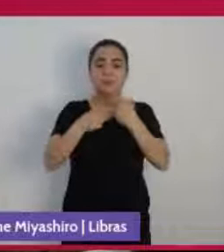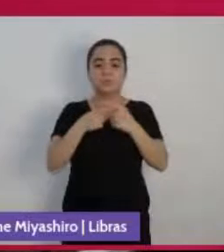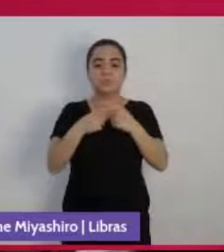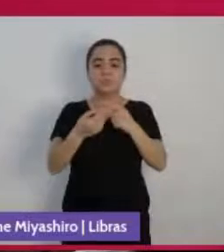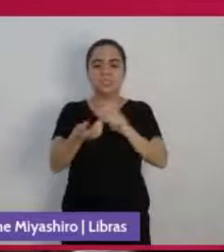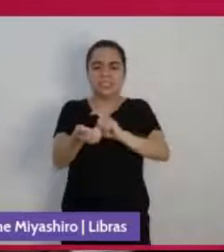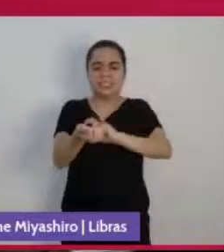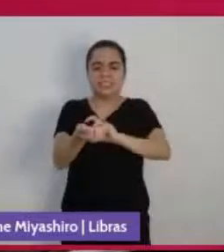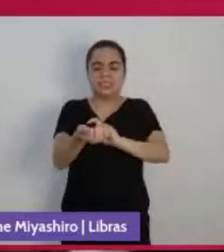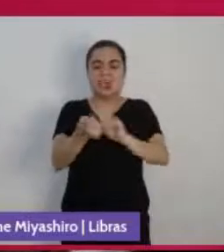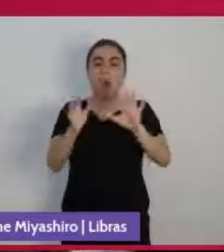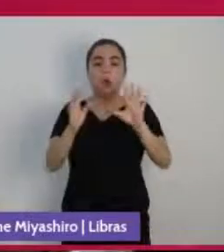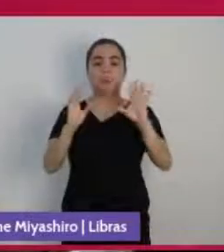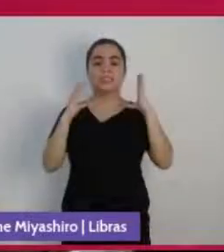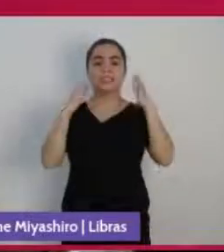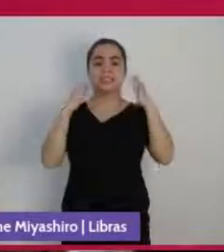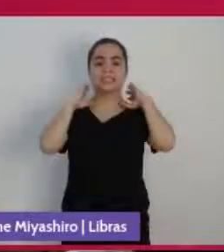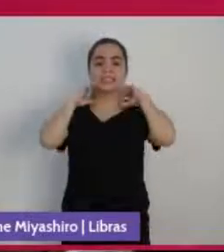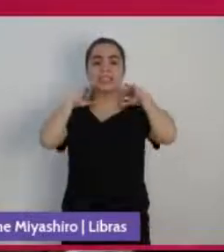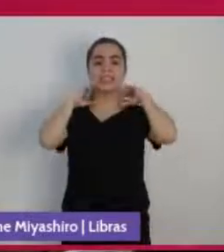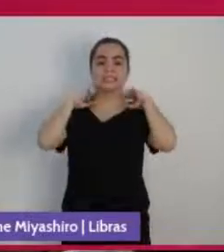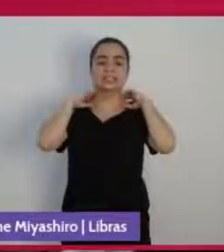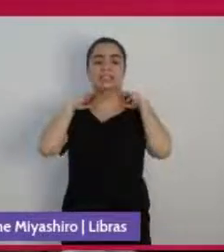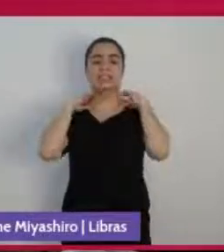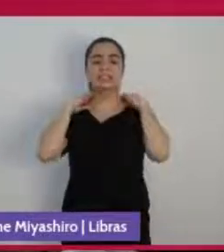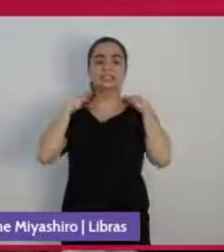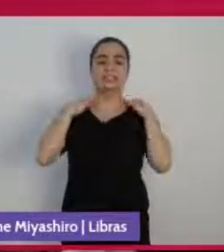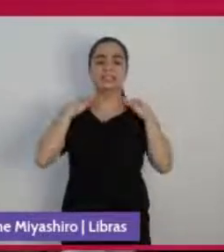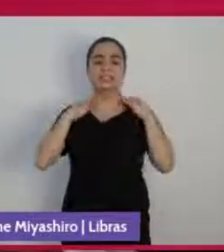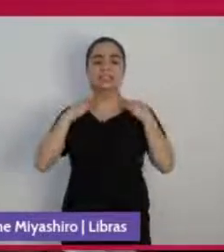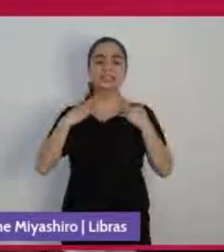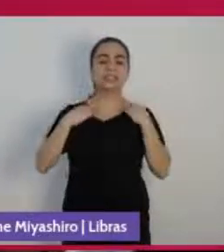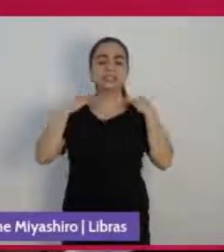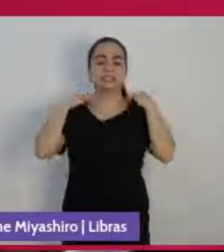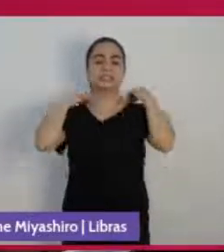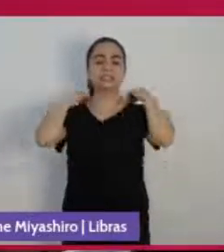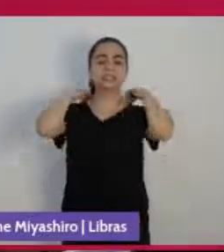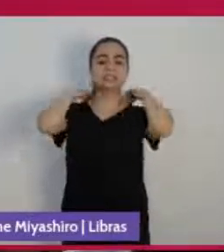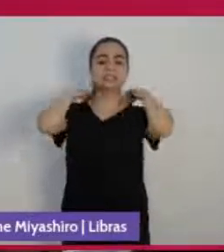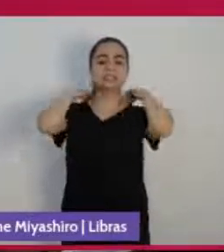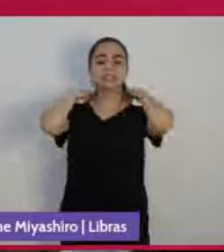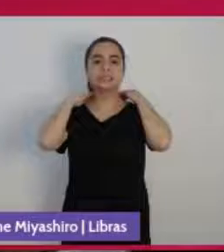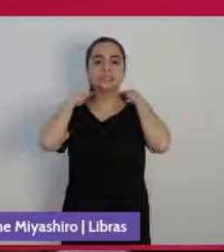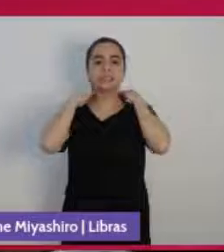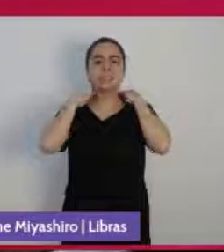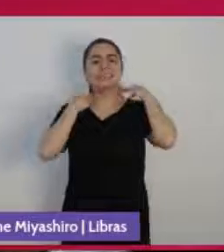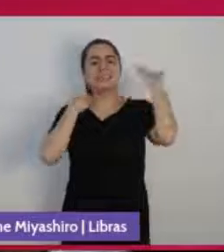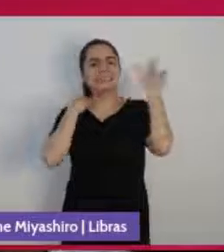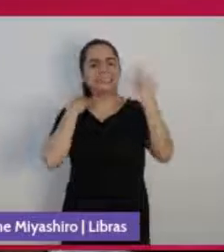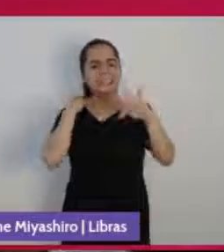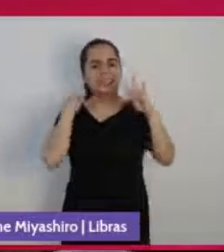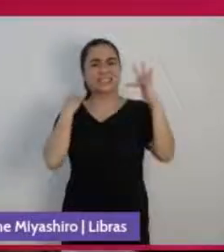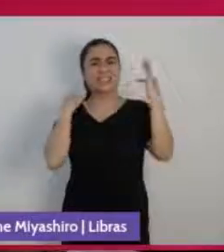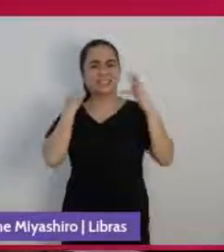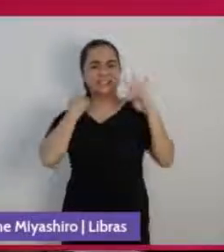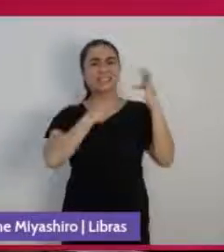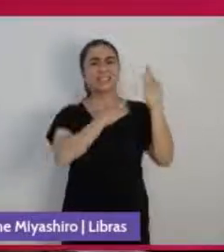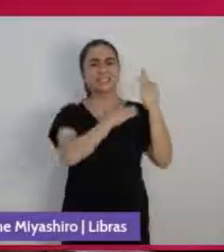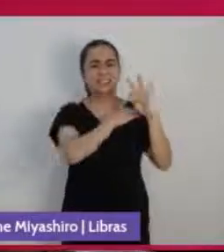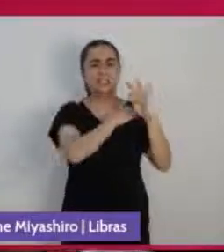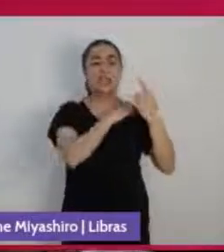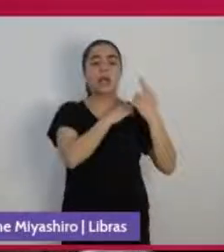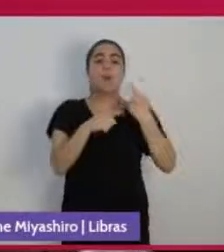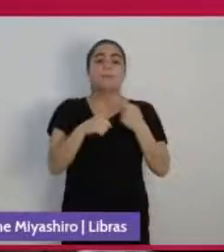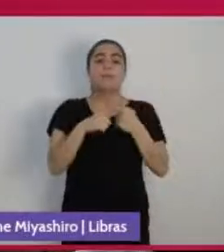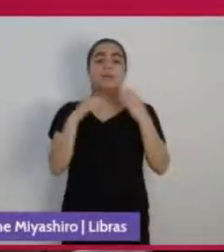assim, deixa eu soltar o seu pescoço e vai lá, começa a fazer massagem, dói muito. Por quê? Porque o músculo